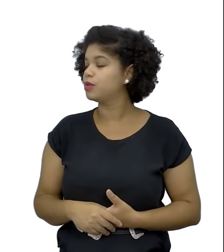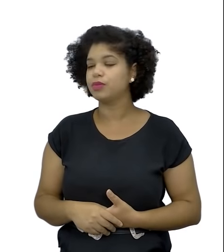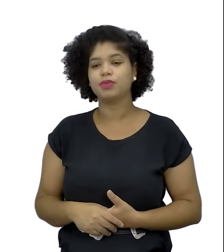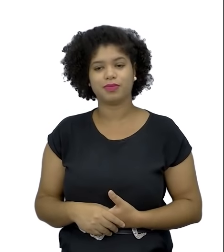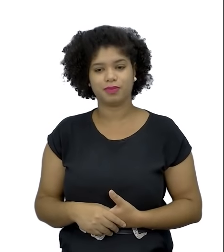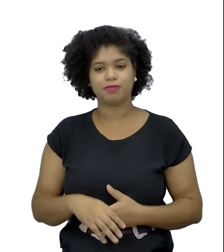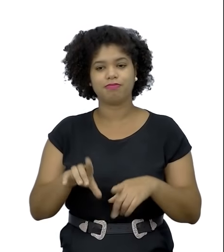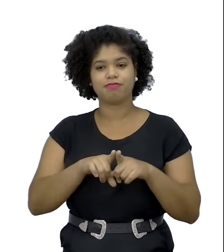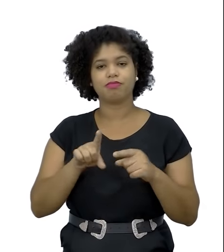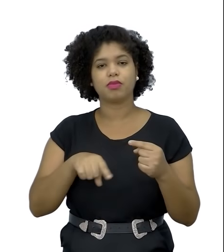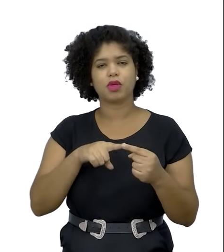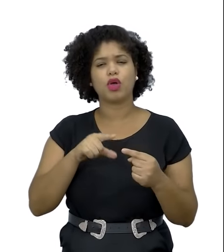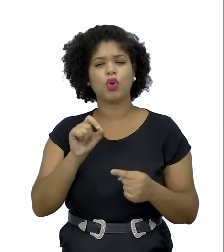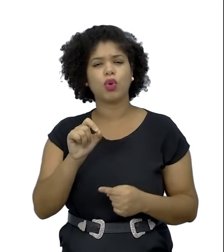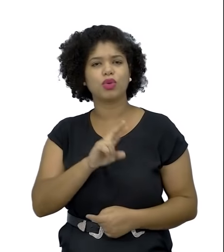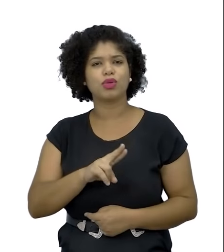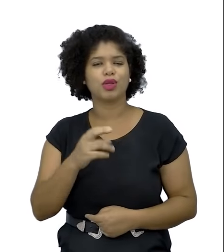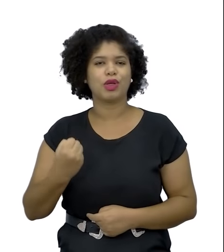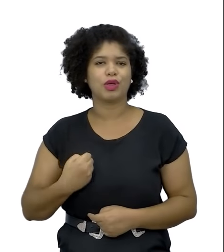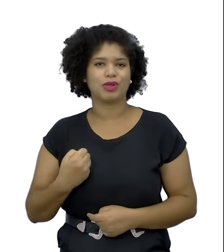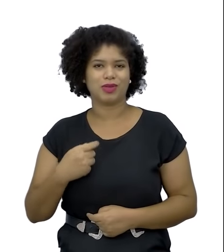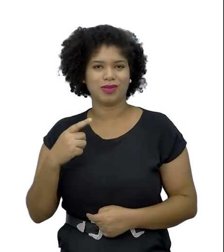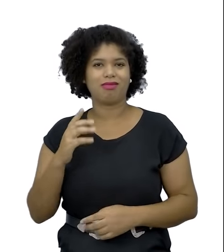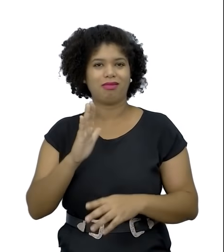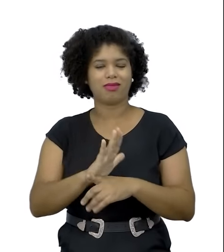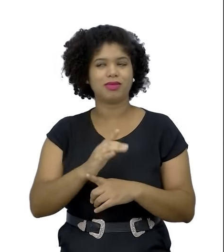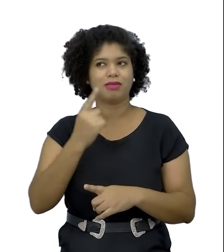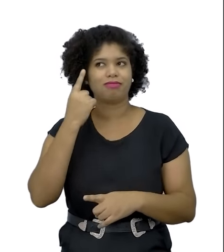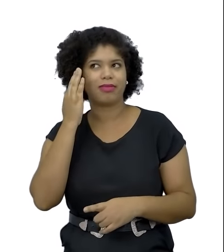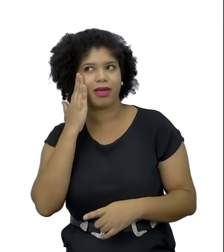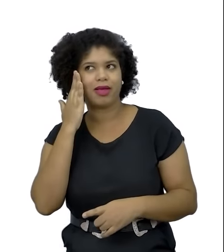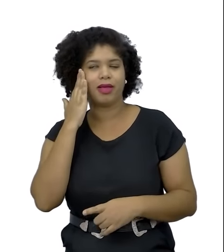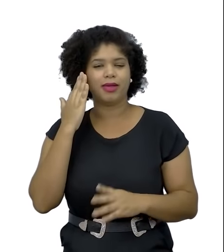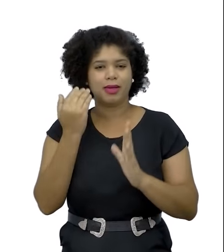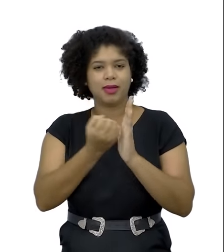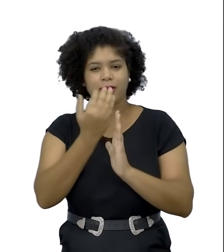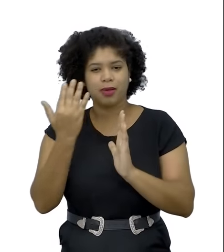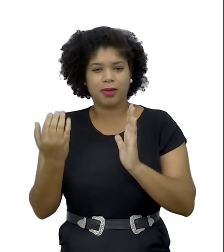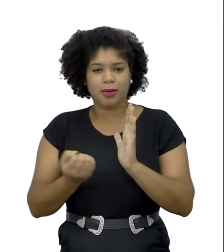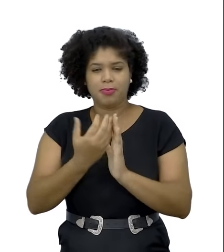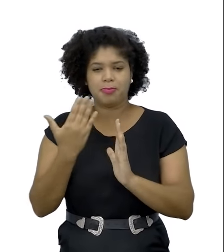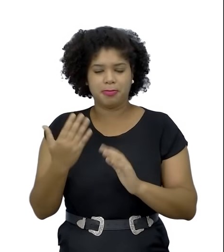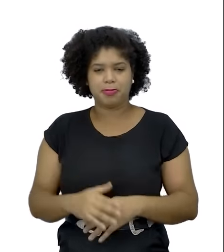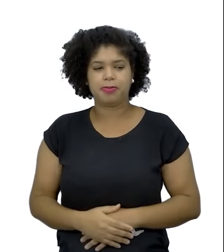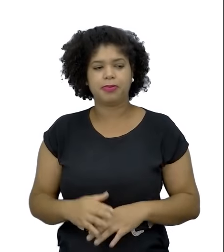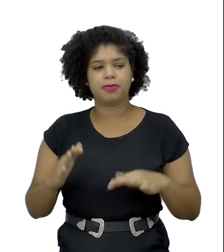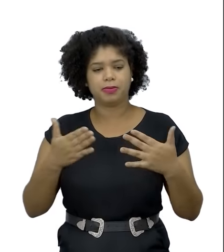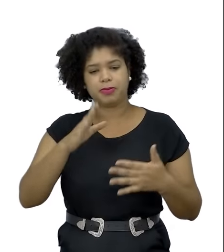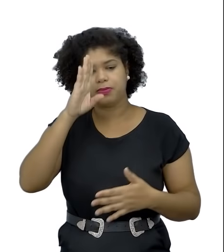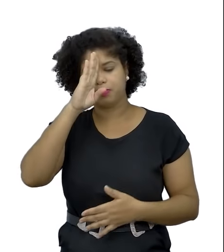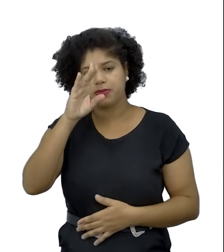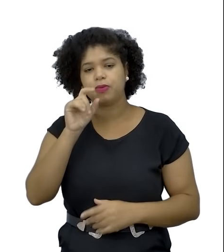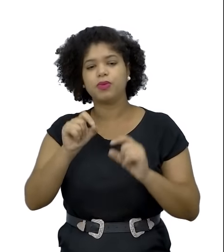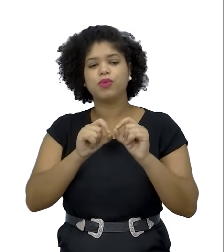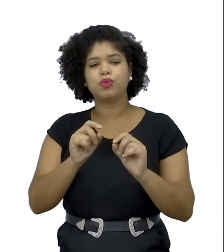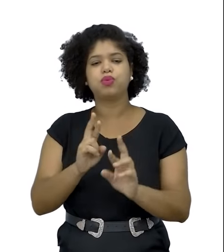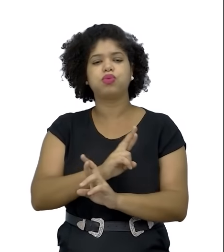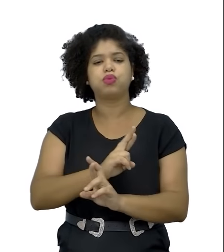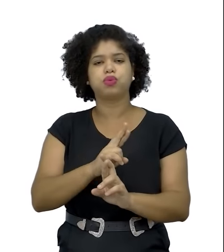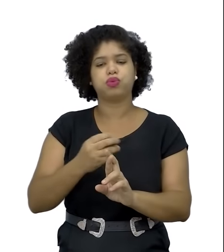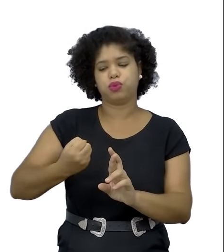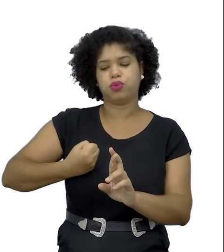trazem a ideia de utilizar números como indicador de quantidade. Portanto, o trabalho tem como foco as